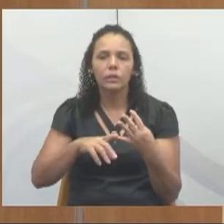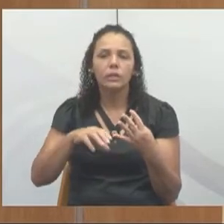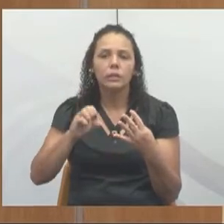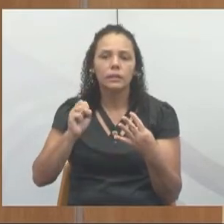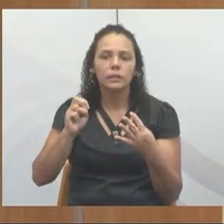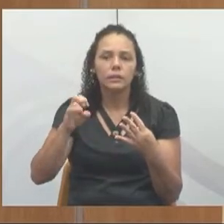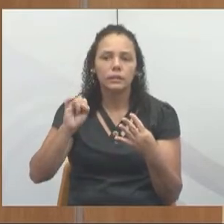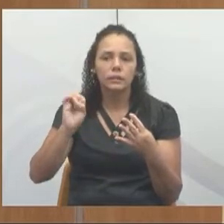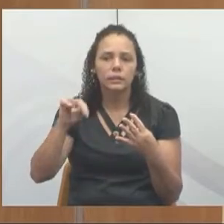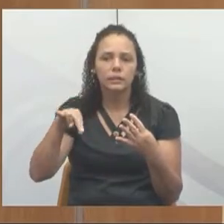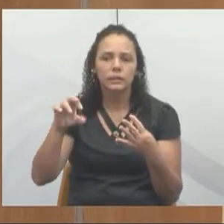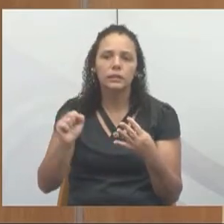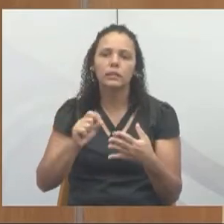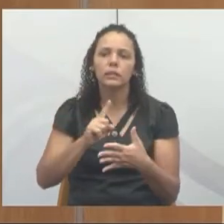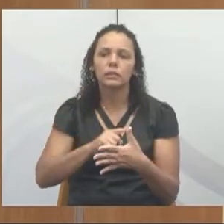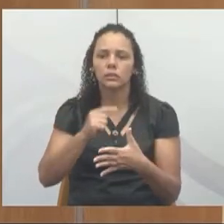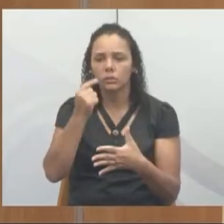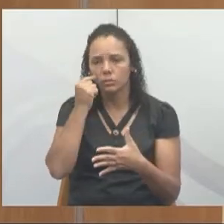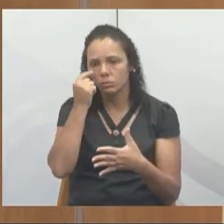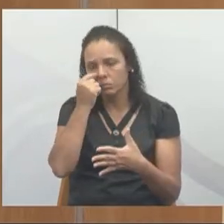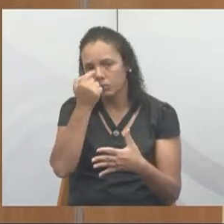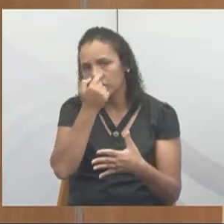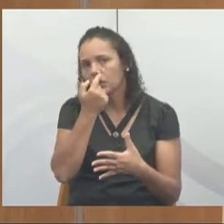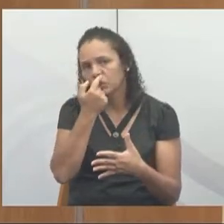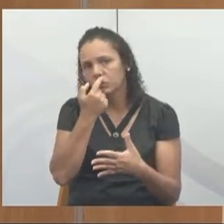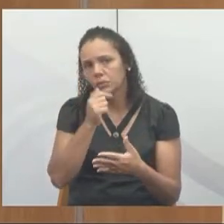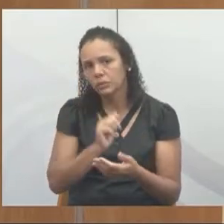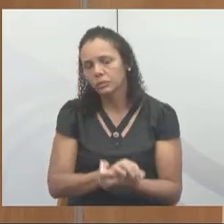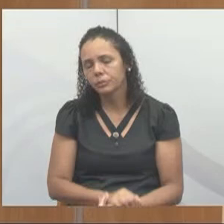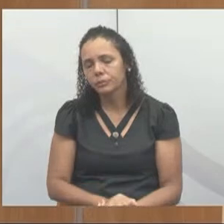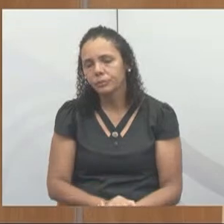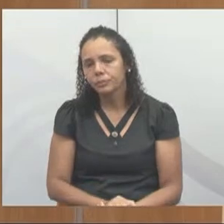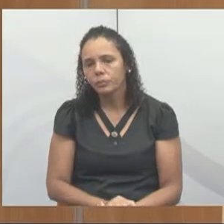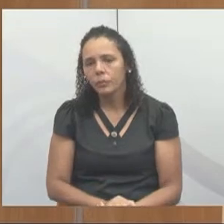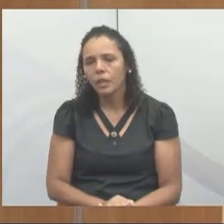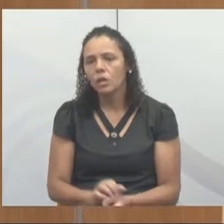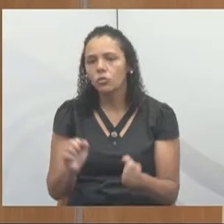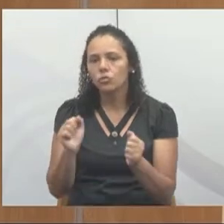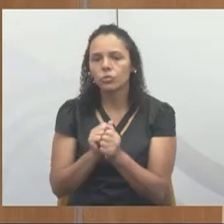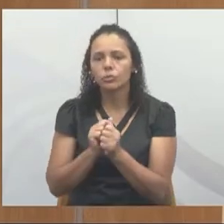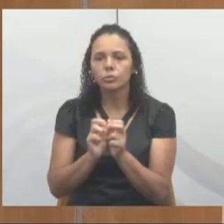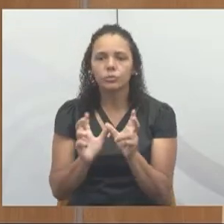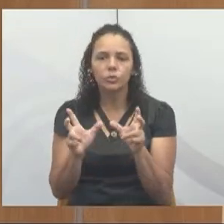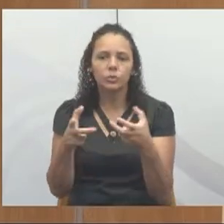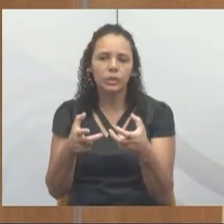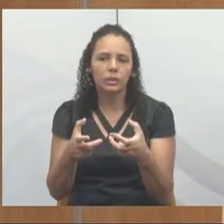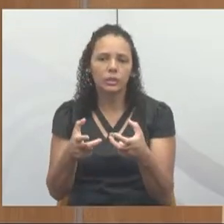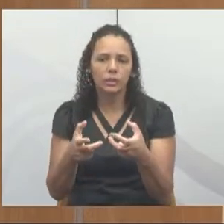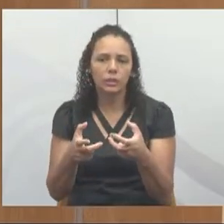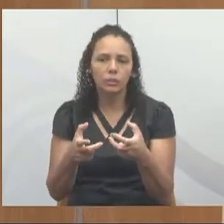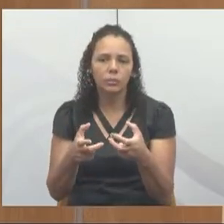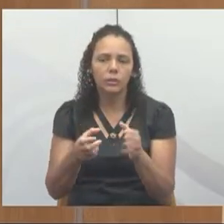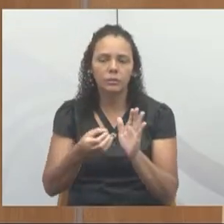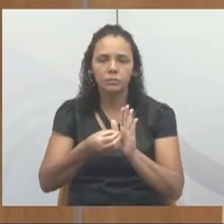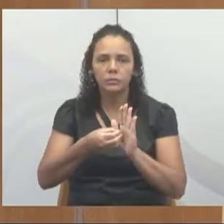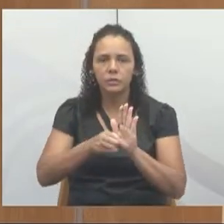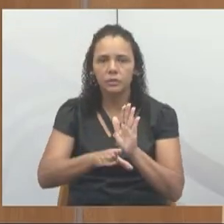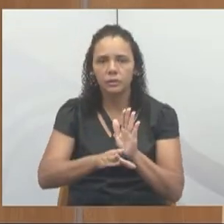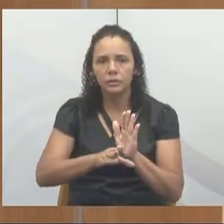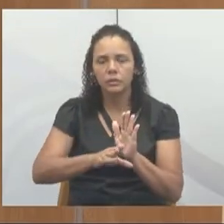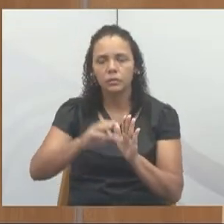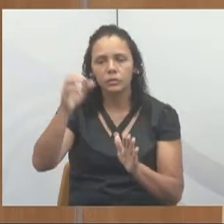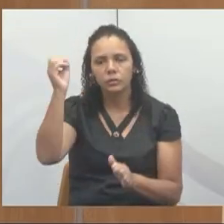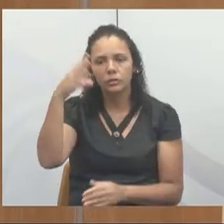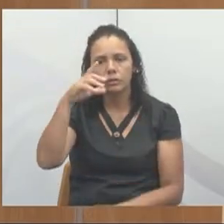chegando bem avançado com a parceria aqui com a Câmara Municipal de indicação de lâmpada de LED. A gente está